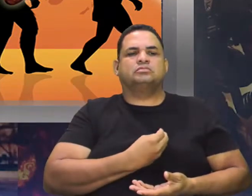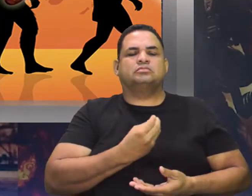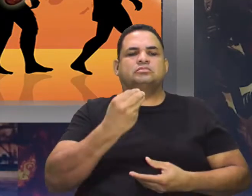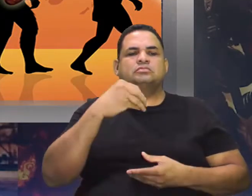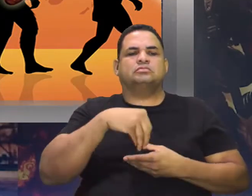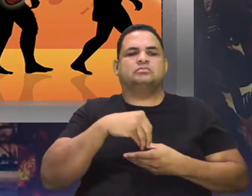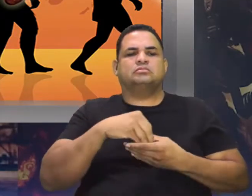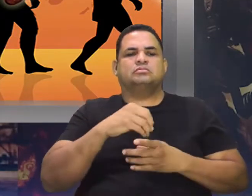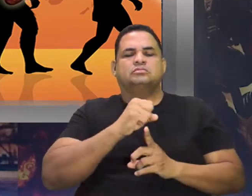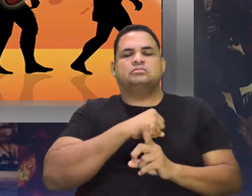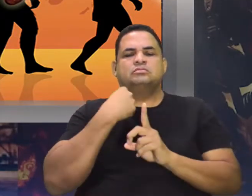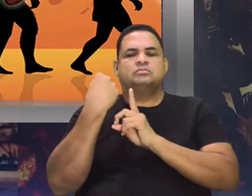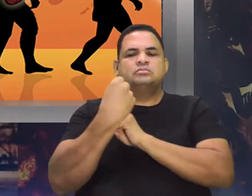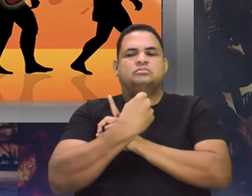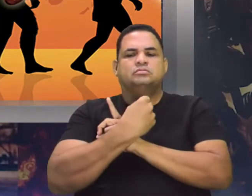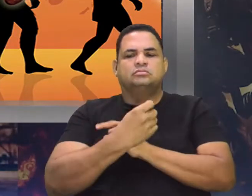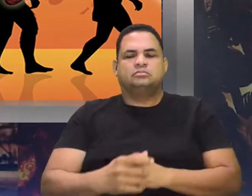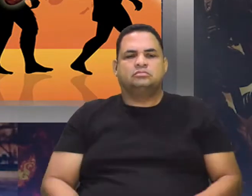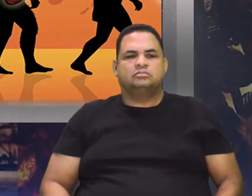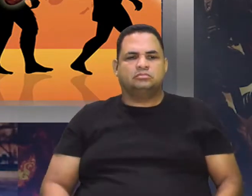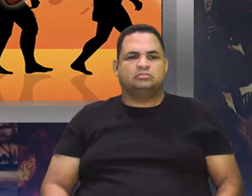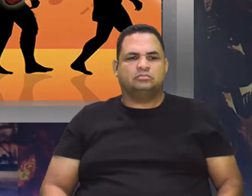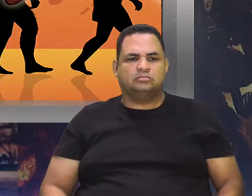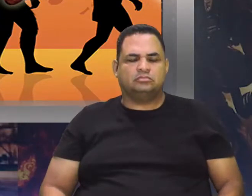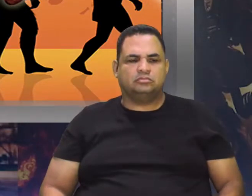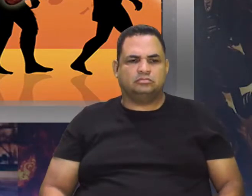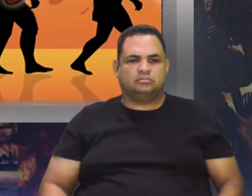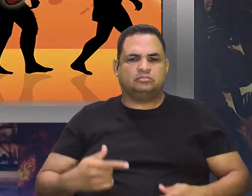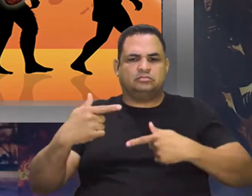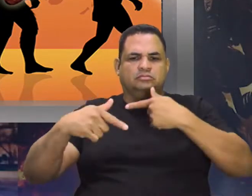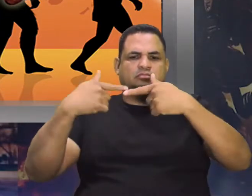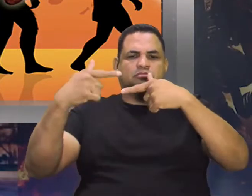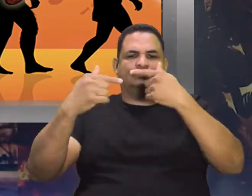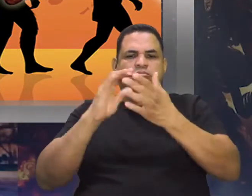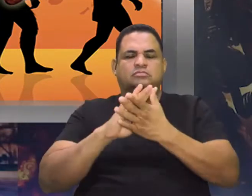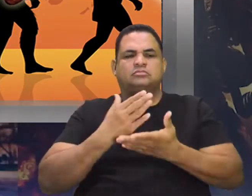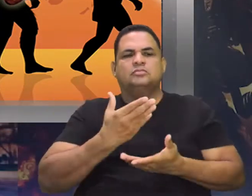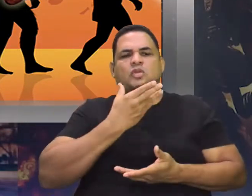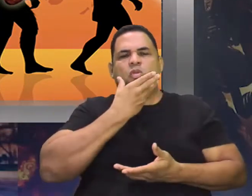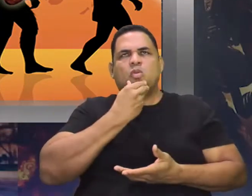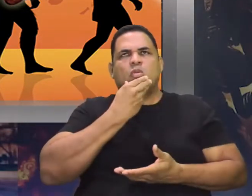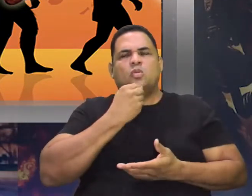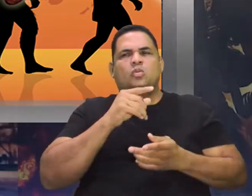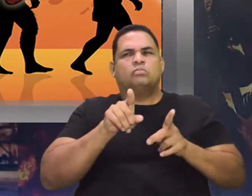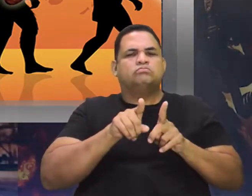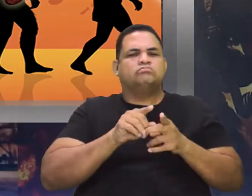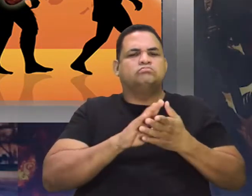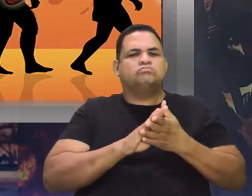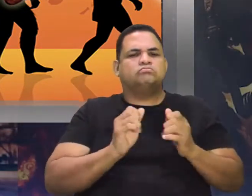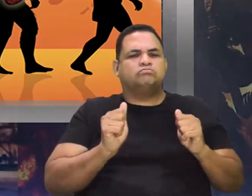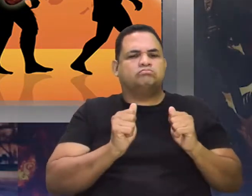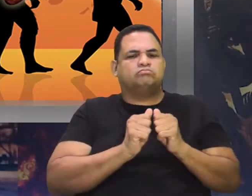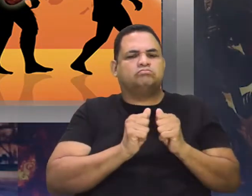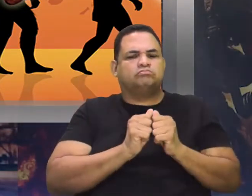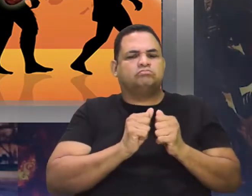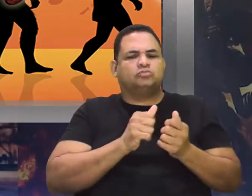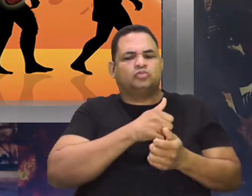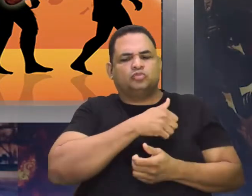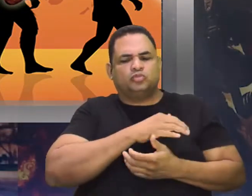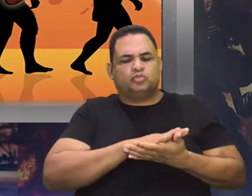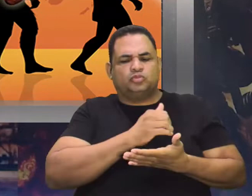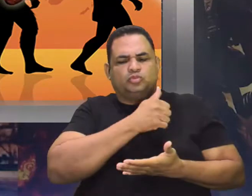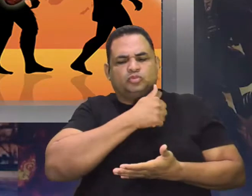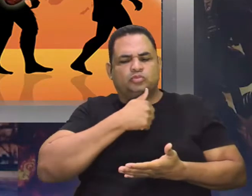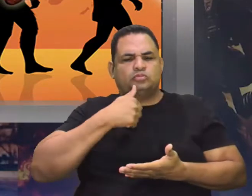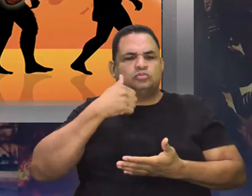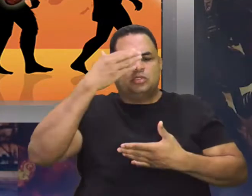dentro da nossa sociedade? O evolucionismo. Será que o homem evoluiu juntamente com os primatas?